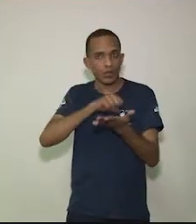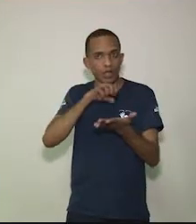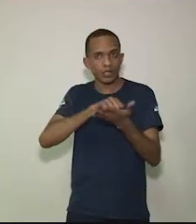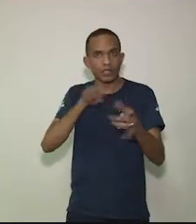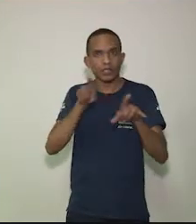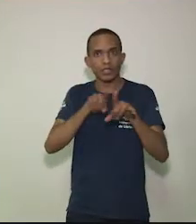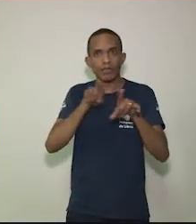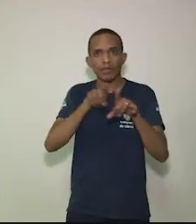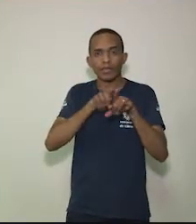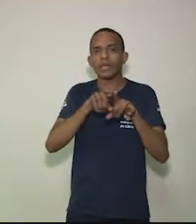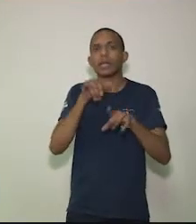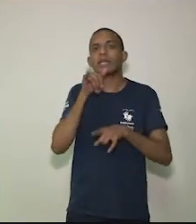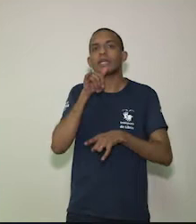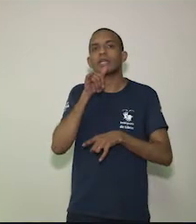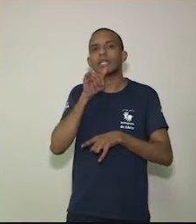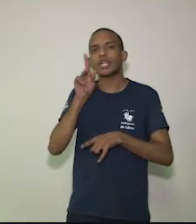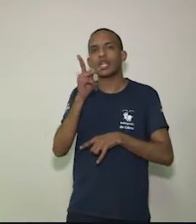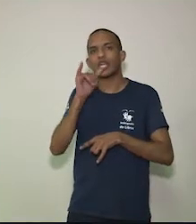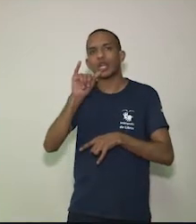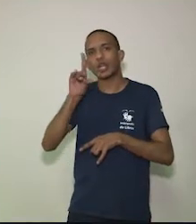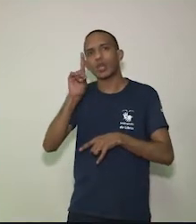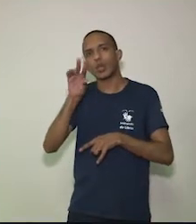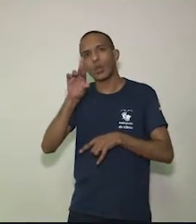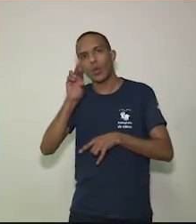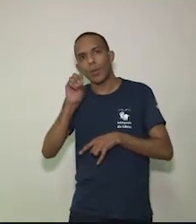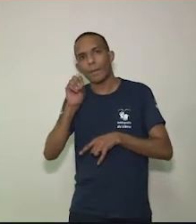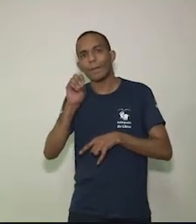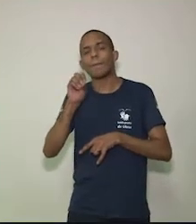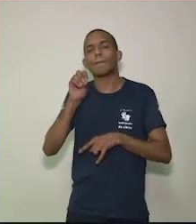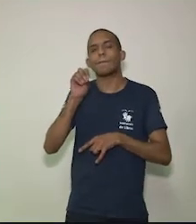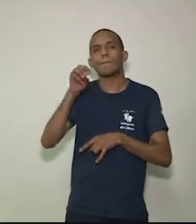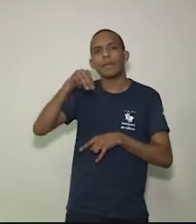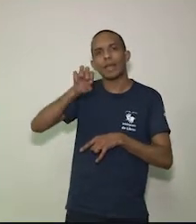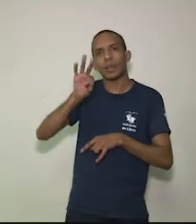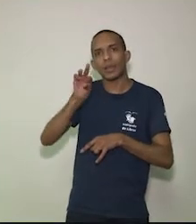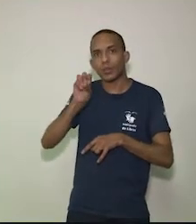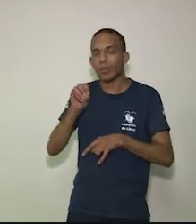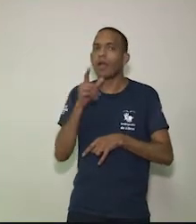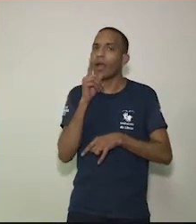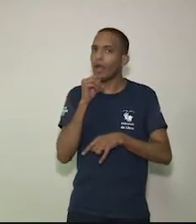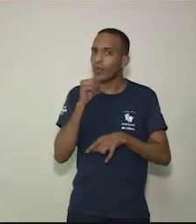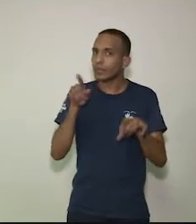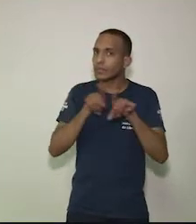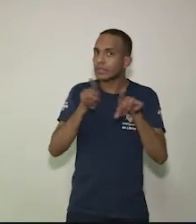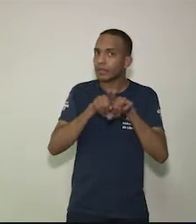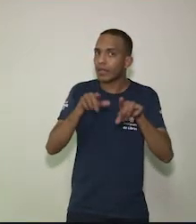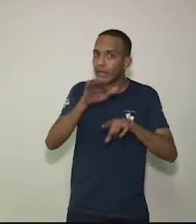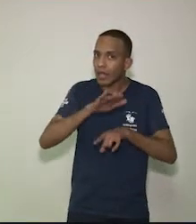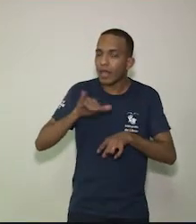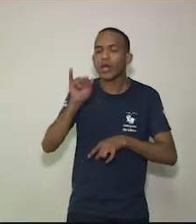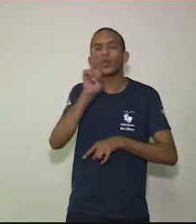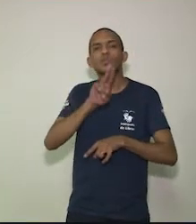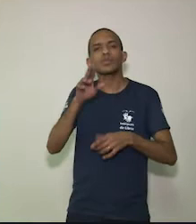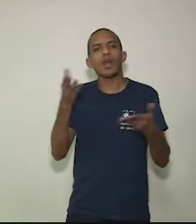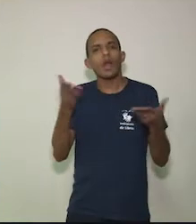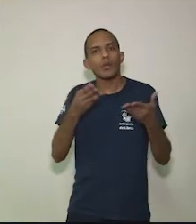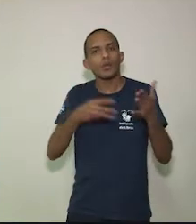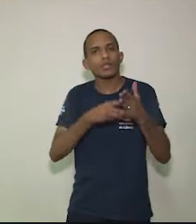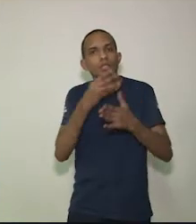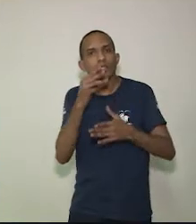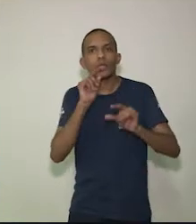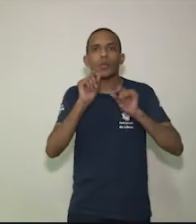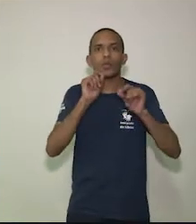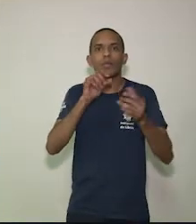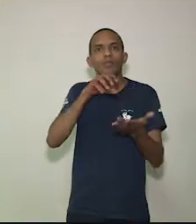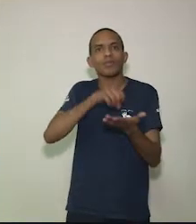dos hidrômetros de 2017 e, a partir da primeira fase, nós passamos a utilizar os dados